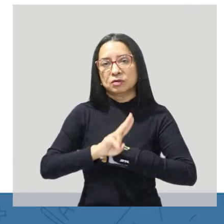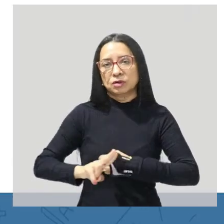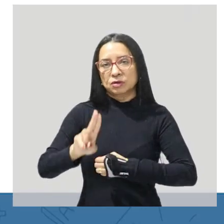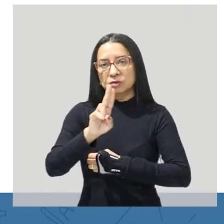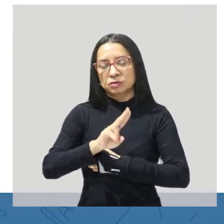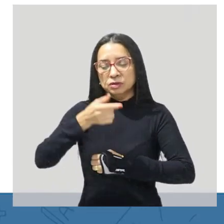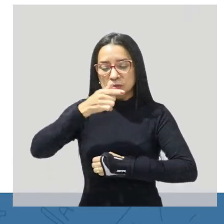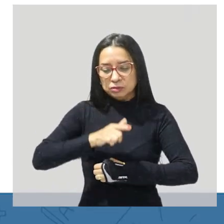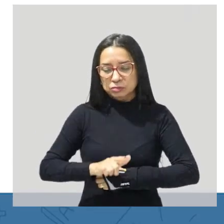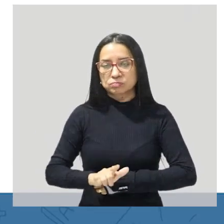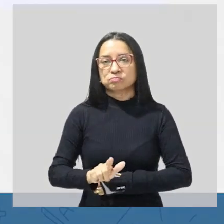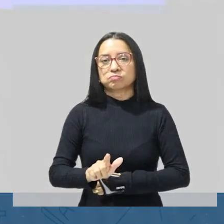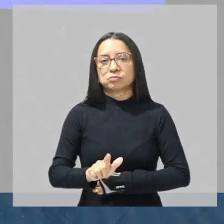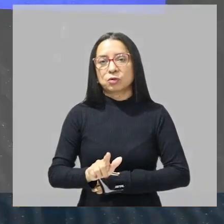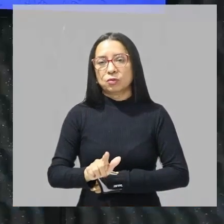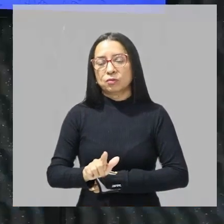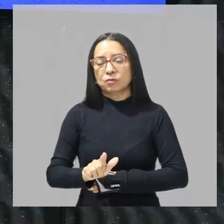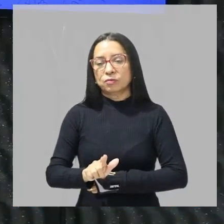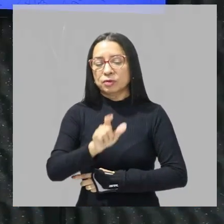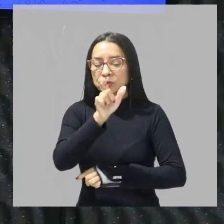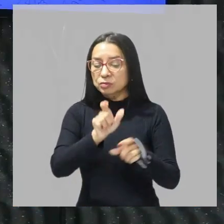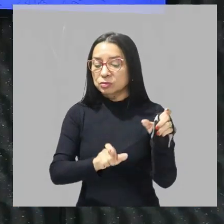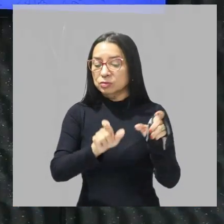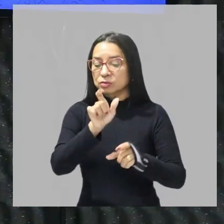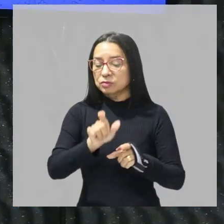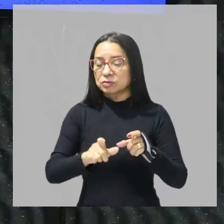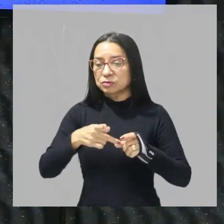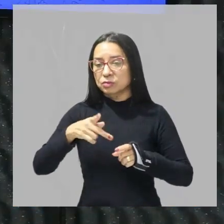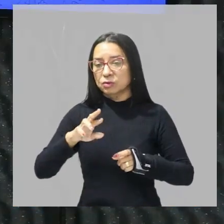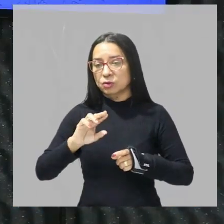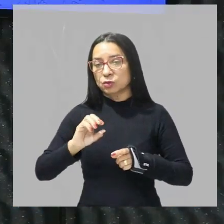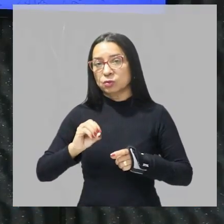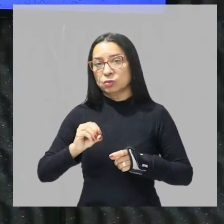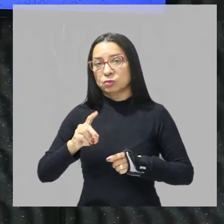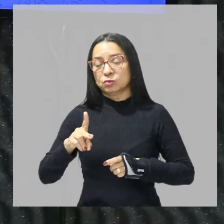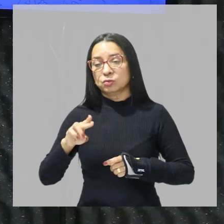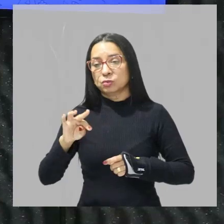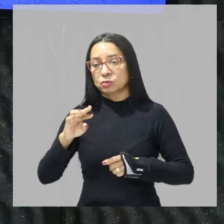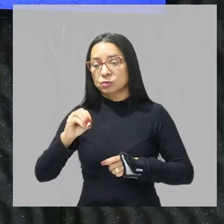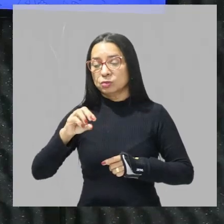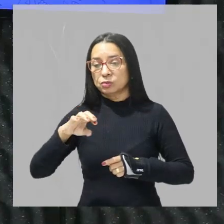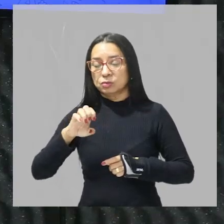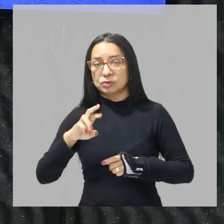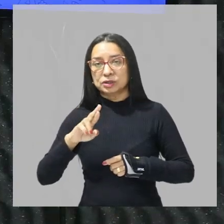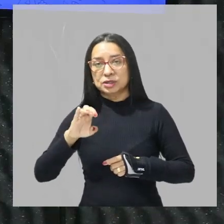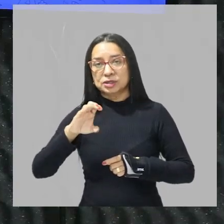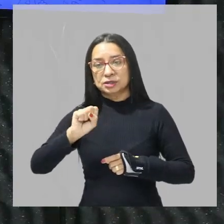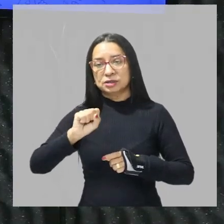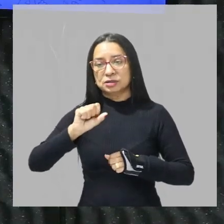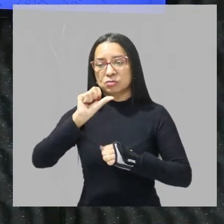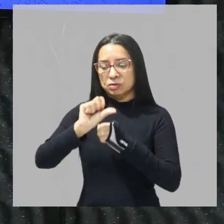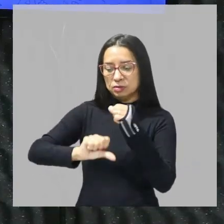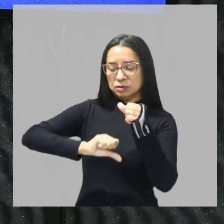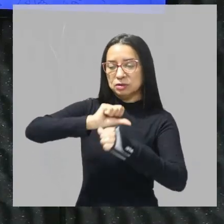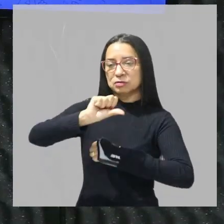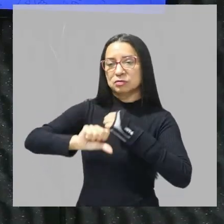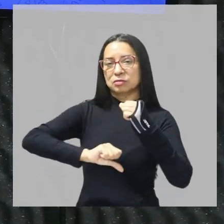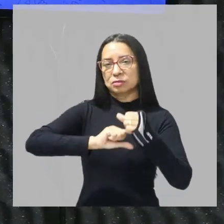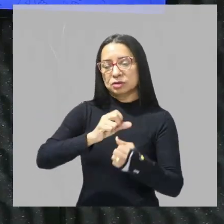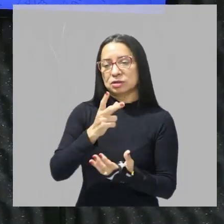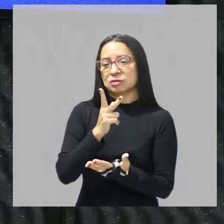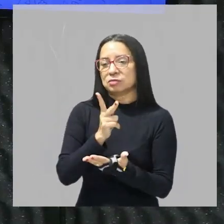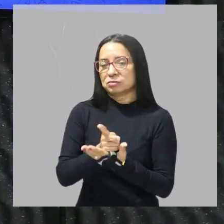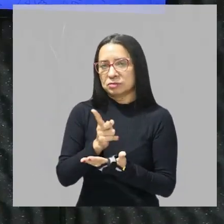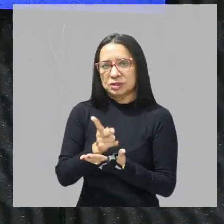utilizada novamente pelos indivíduos produtores. Então, existe ali, ó, uma reciclagem constante